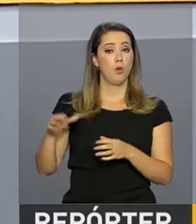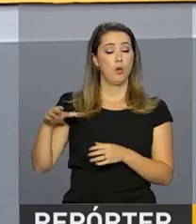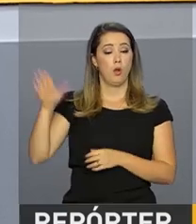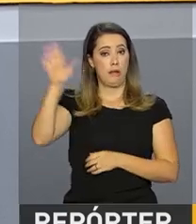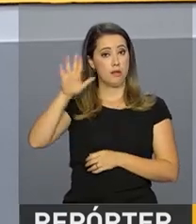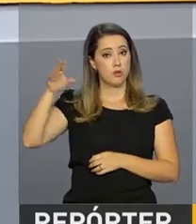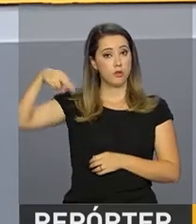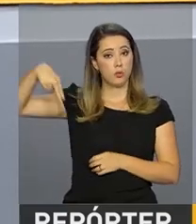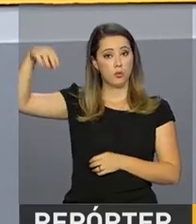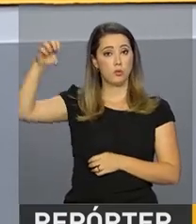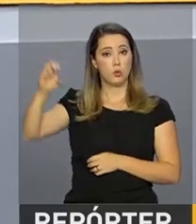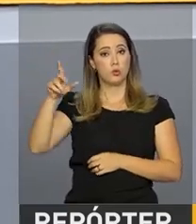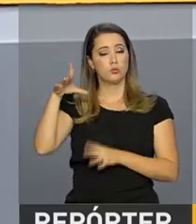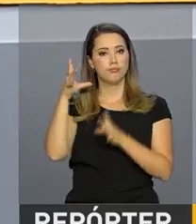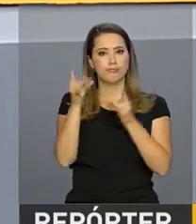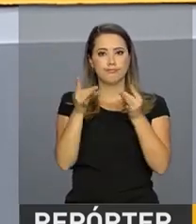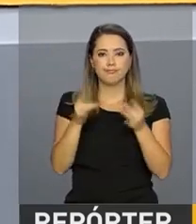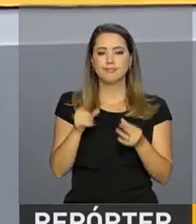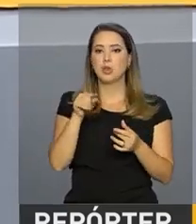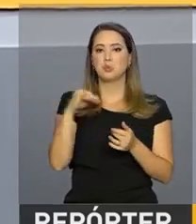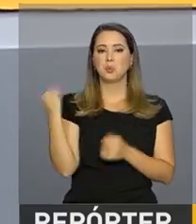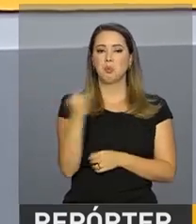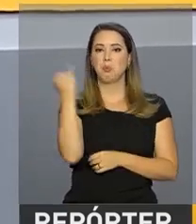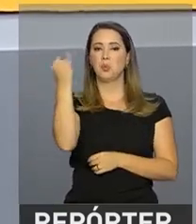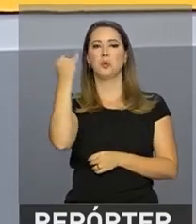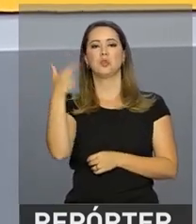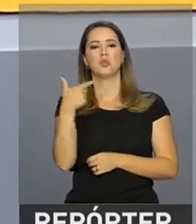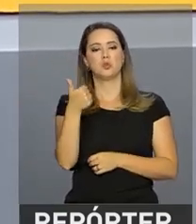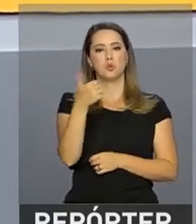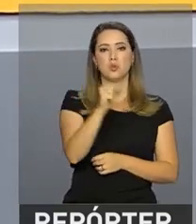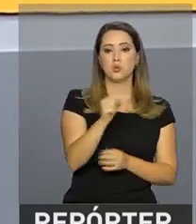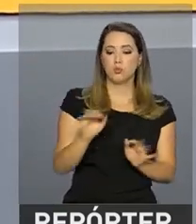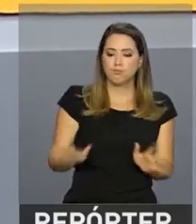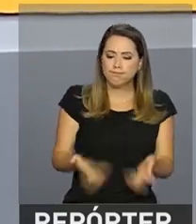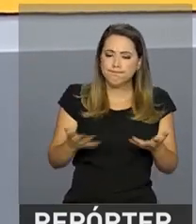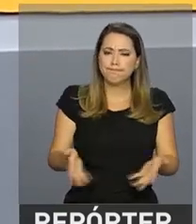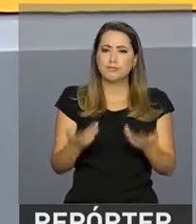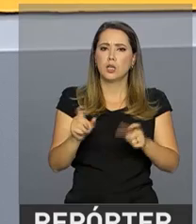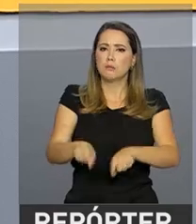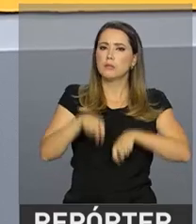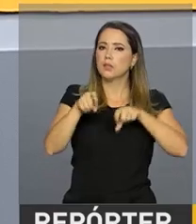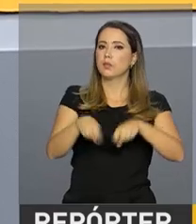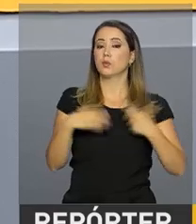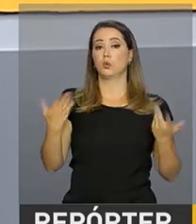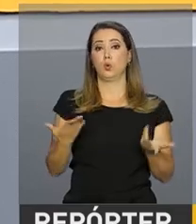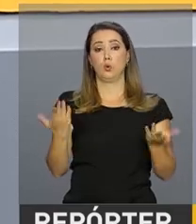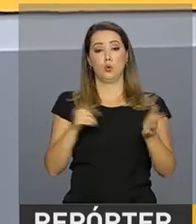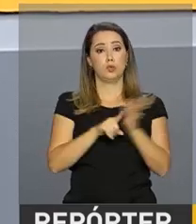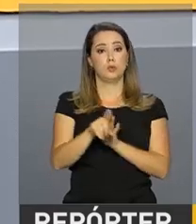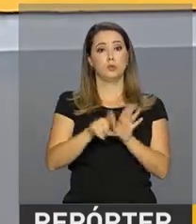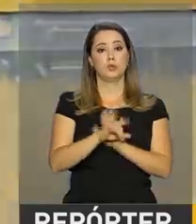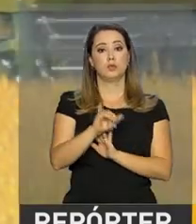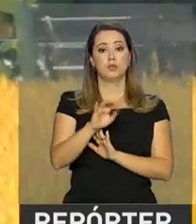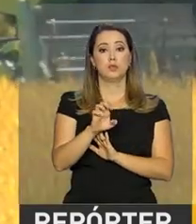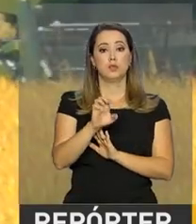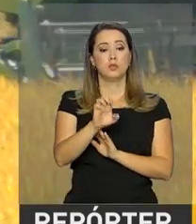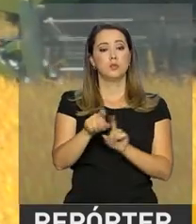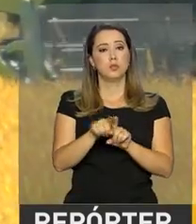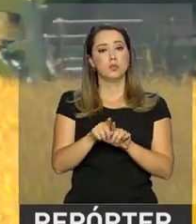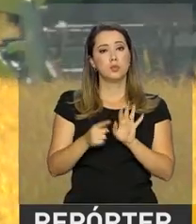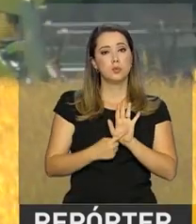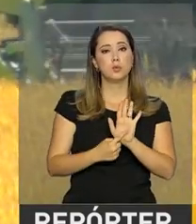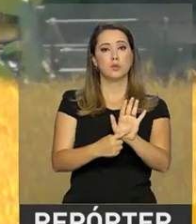nordeste é o destaque na safra de grãos de em 2018 segundo levantamento divulgado hoje pelo ibge a produção